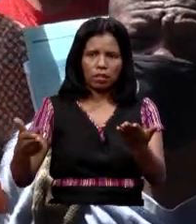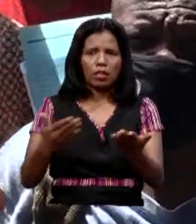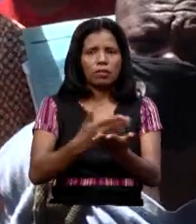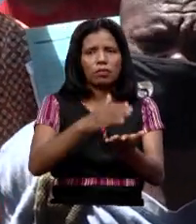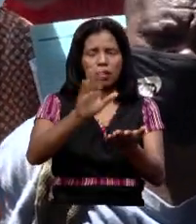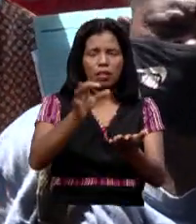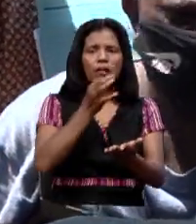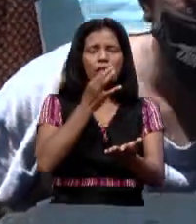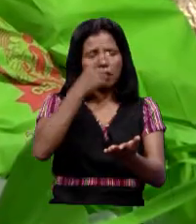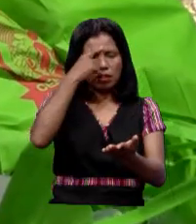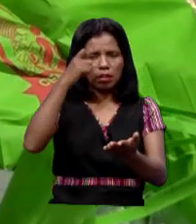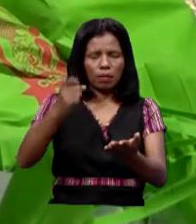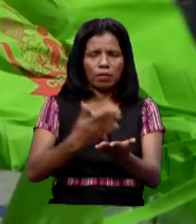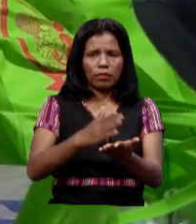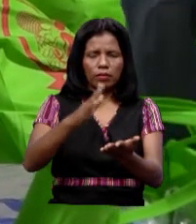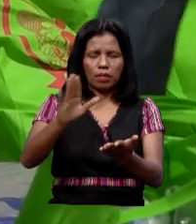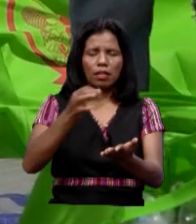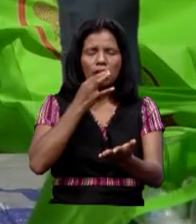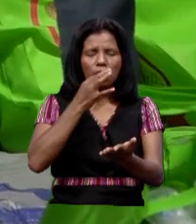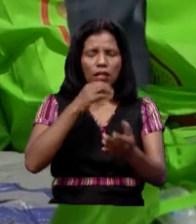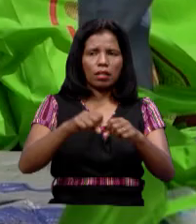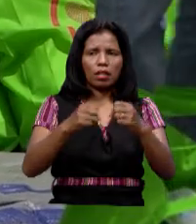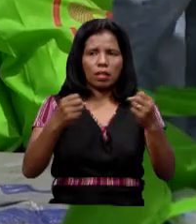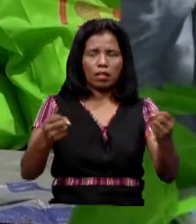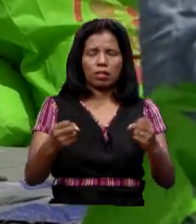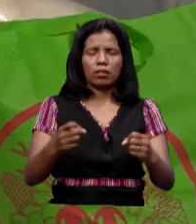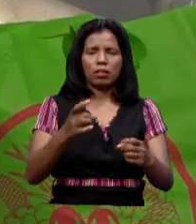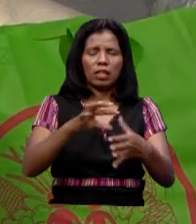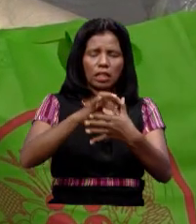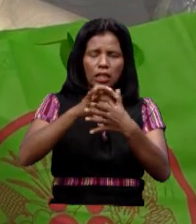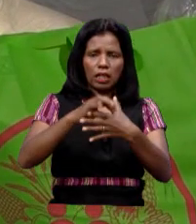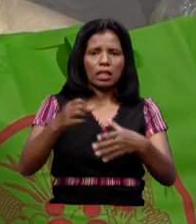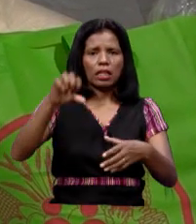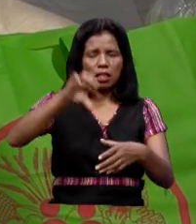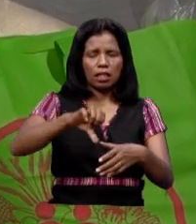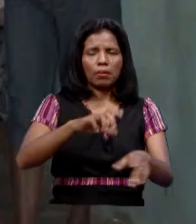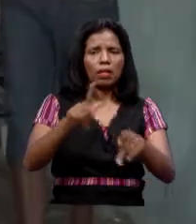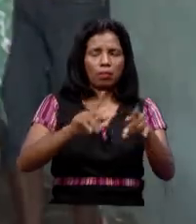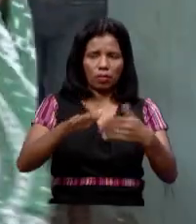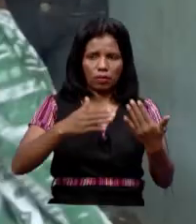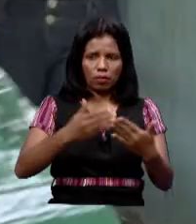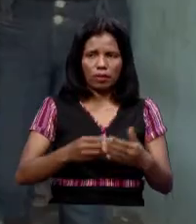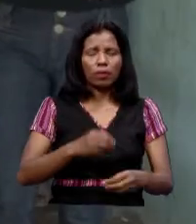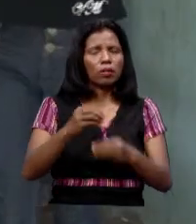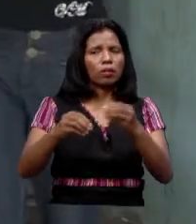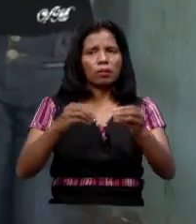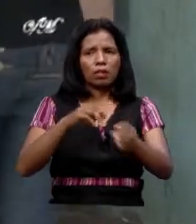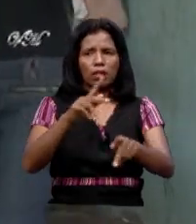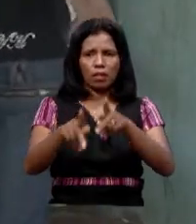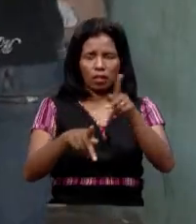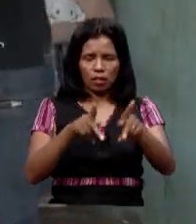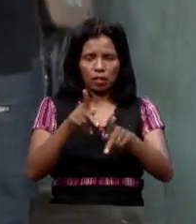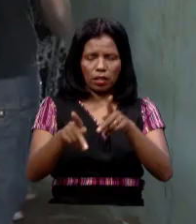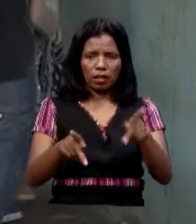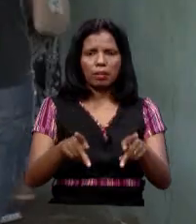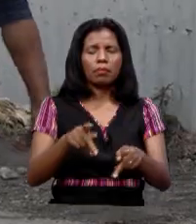RUAC também distribui produto FUHUC no NAN ULA para beneficiário SIRA. Relacionou a situação na sociedade civil,